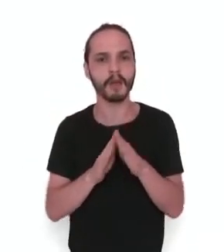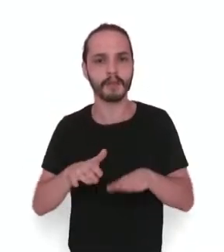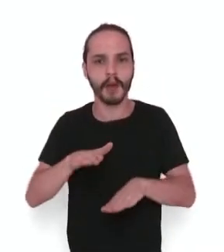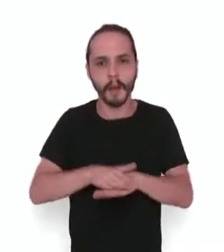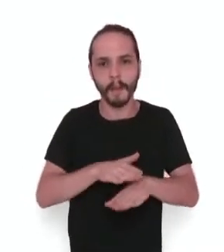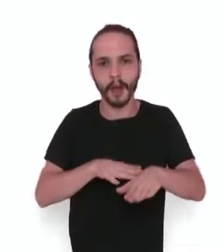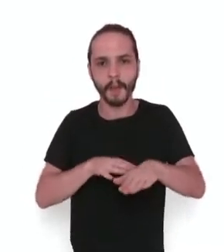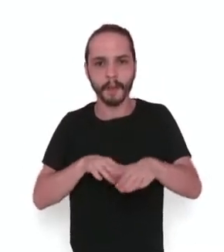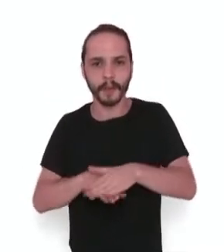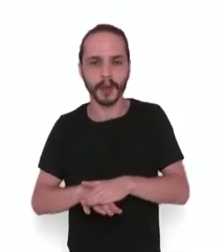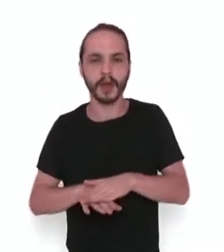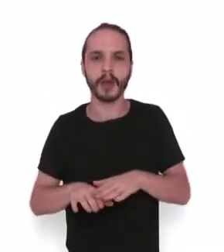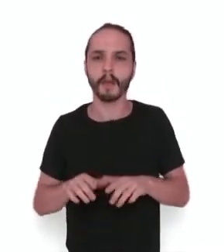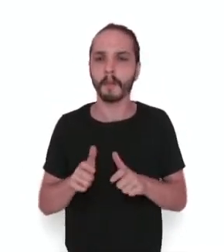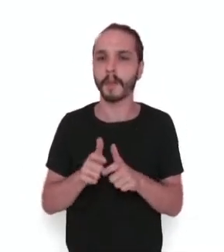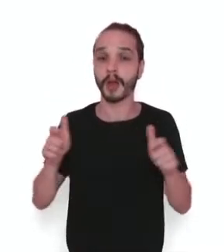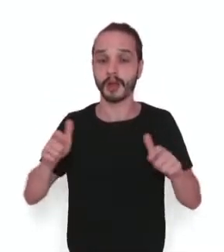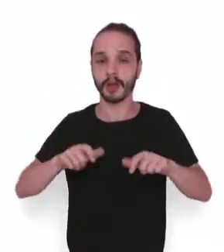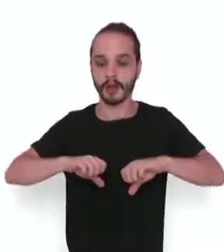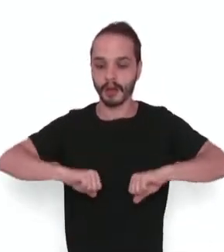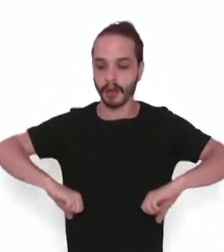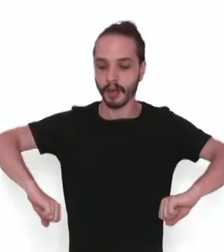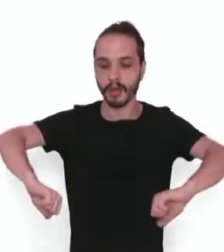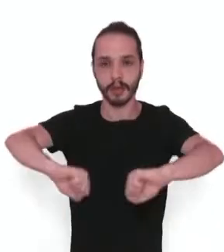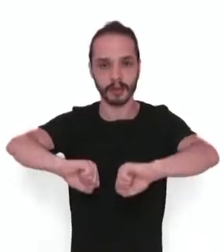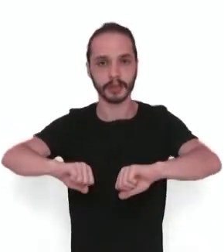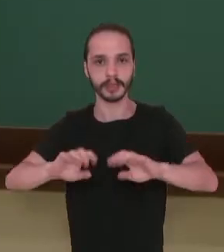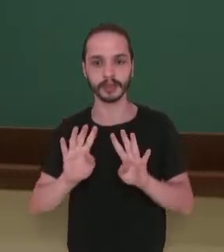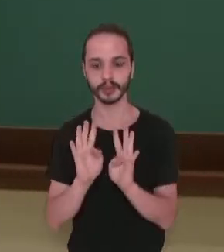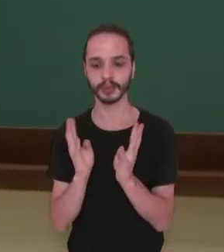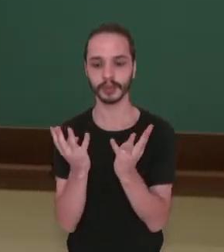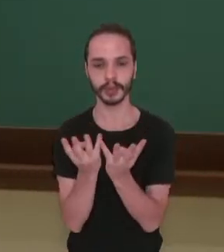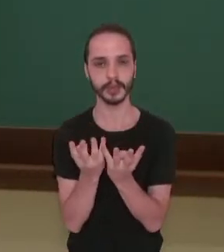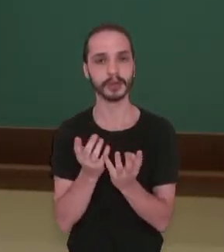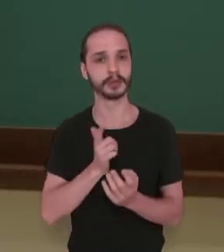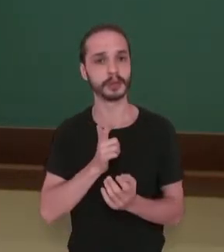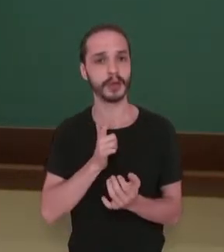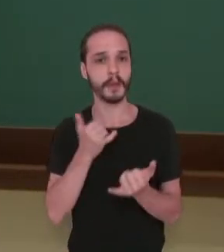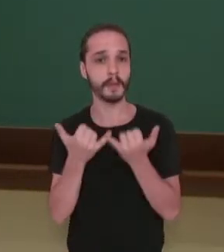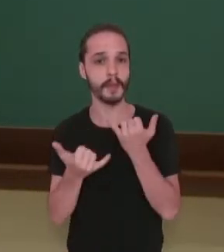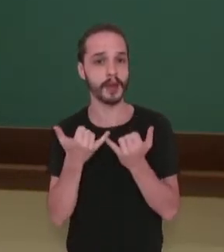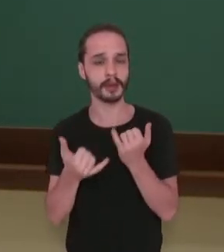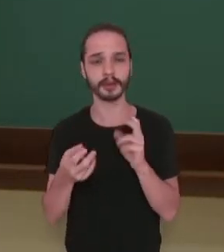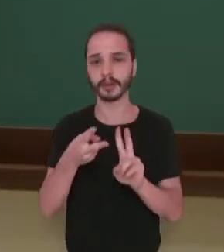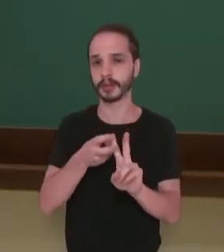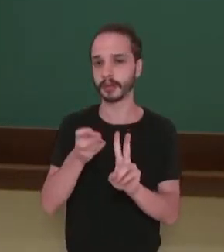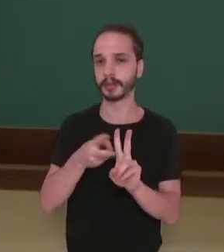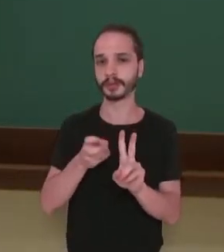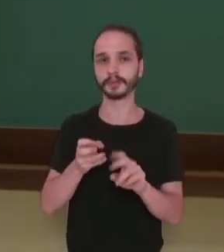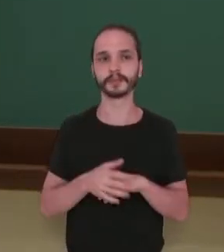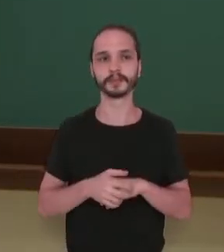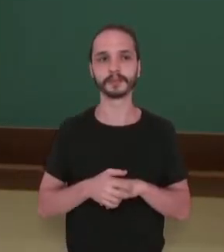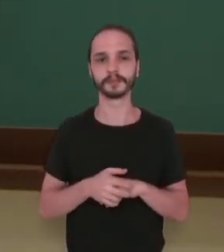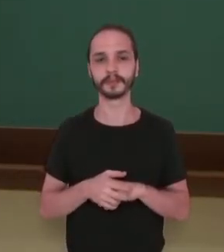geralmente feito em círculos, e semelhanças com as danças indígenas. Então veja bem, eles não tinham